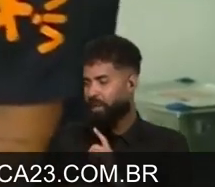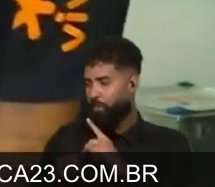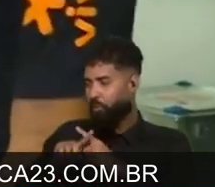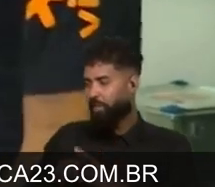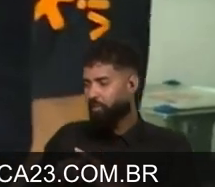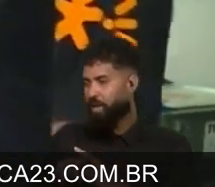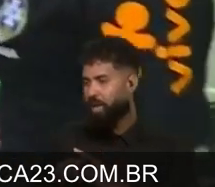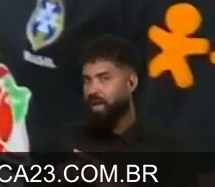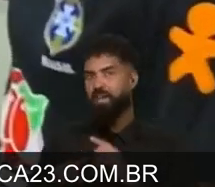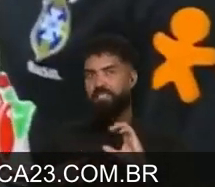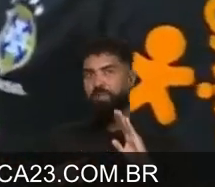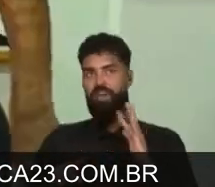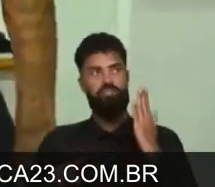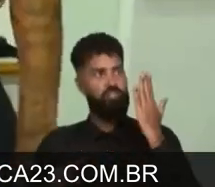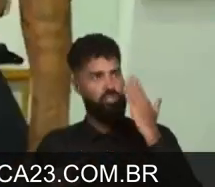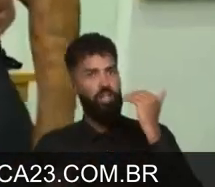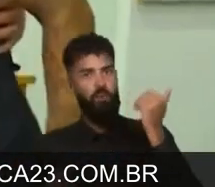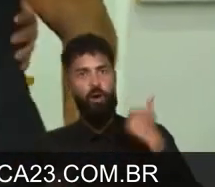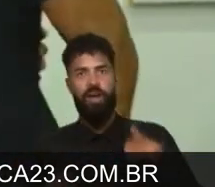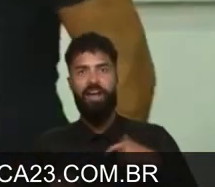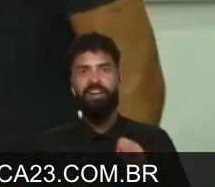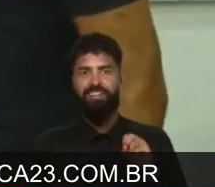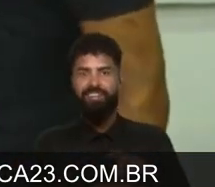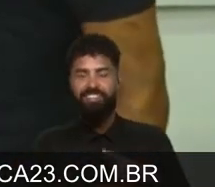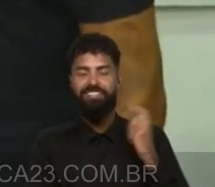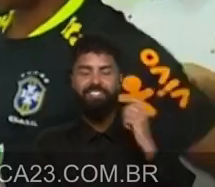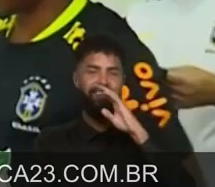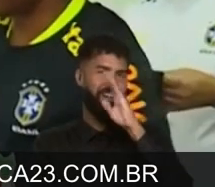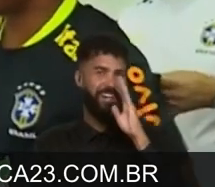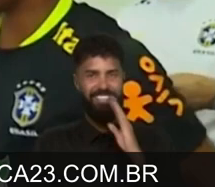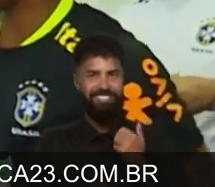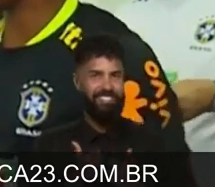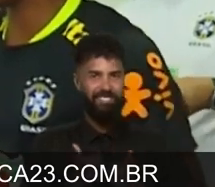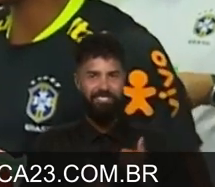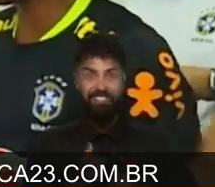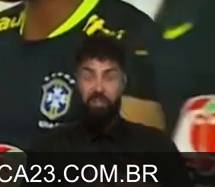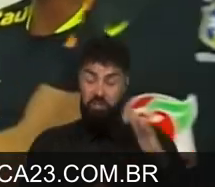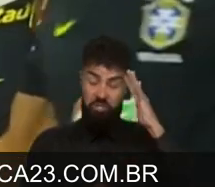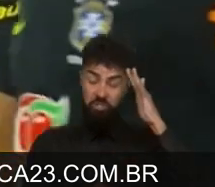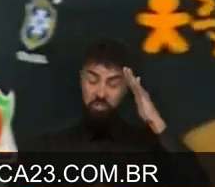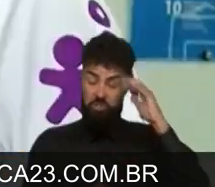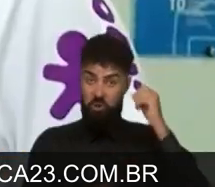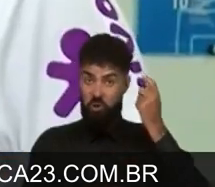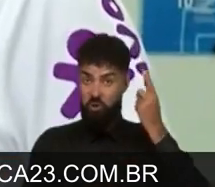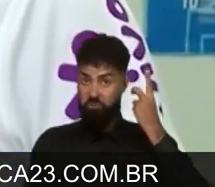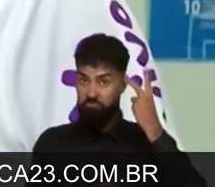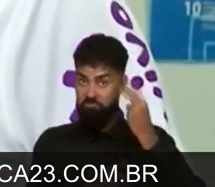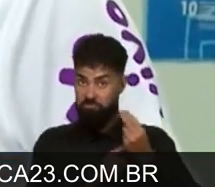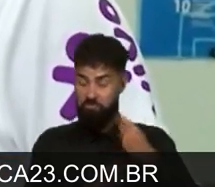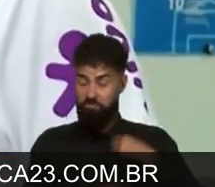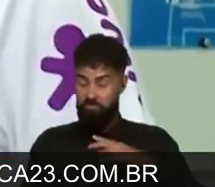ao chamado da CBF para assumir a seleção brasileira, um sonho pessoal, como ele